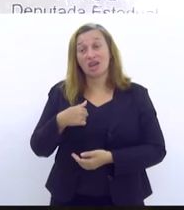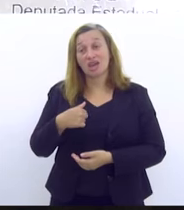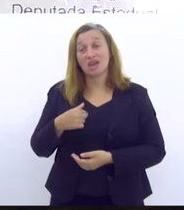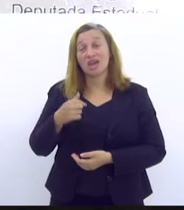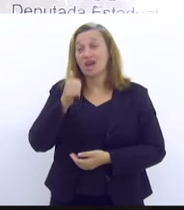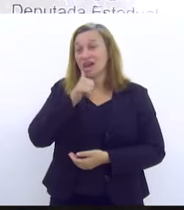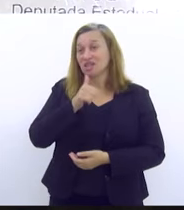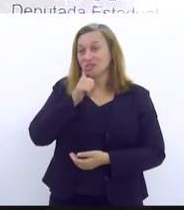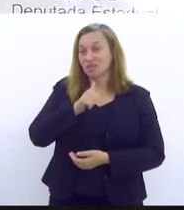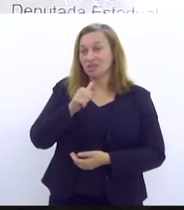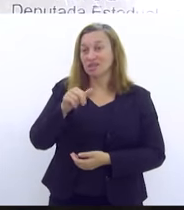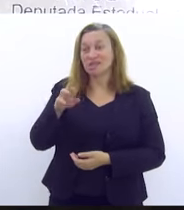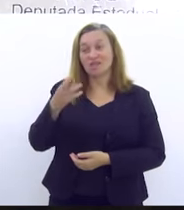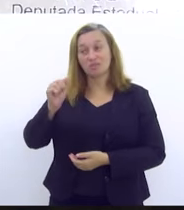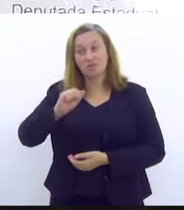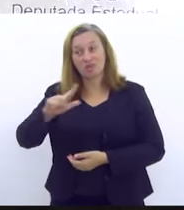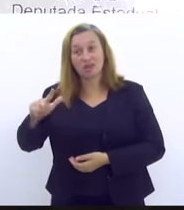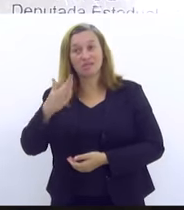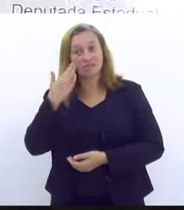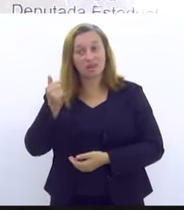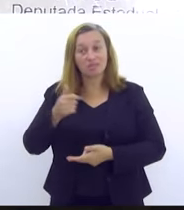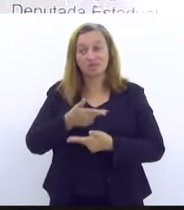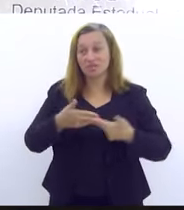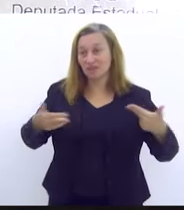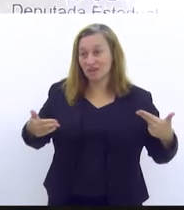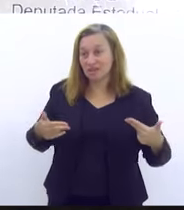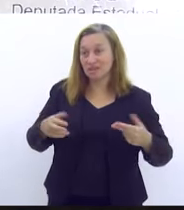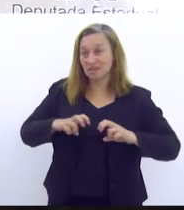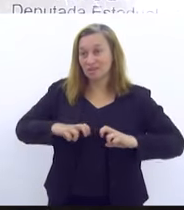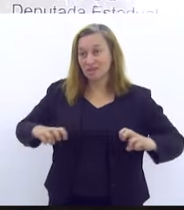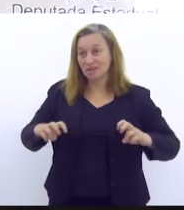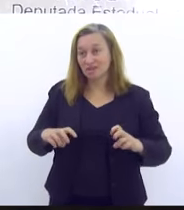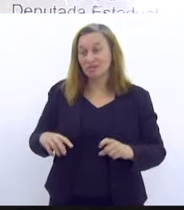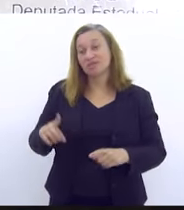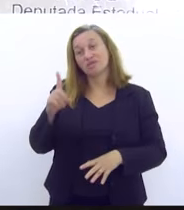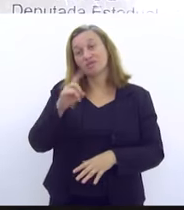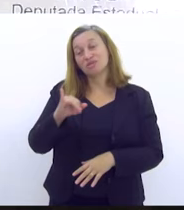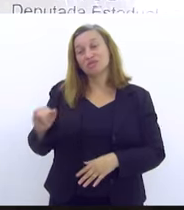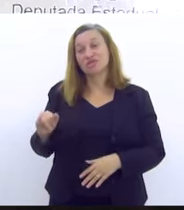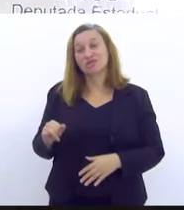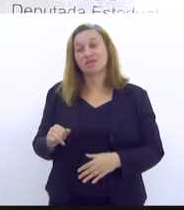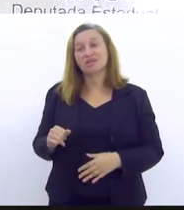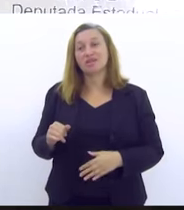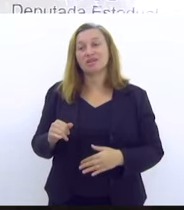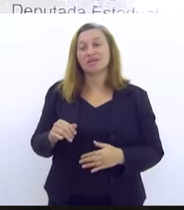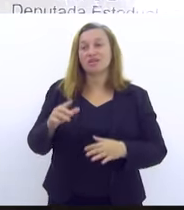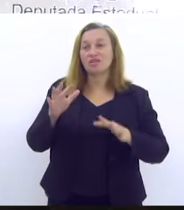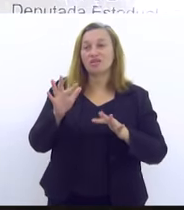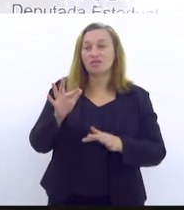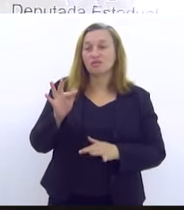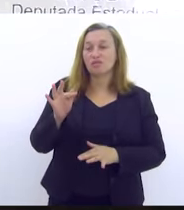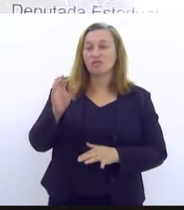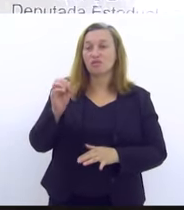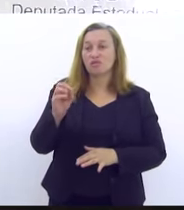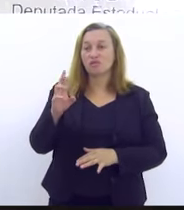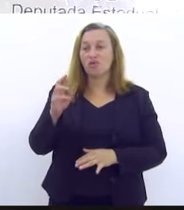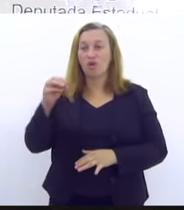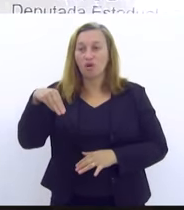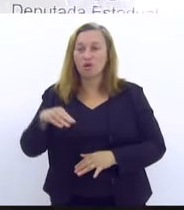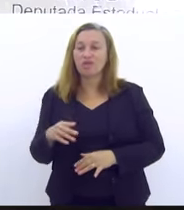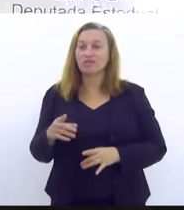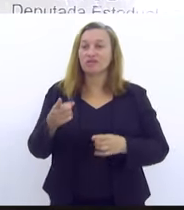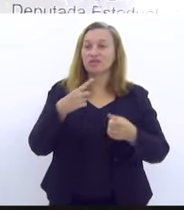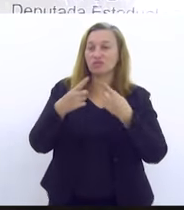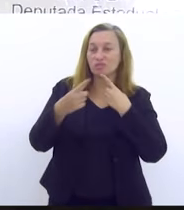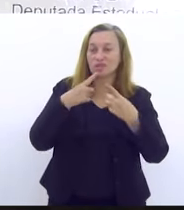meninas aqui do cerimonial sabem. Eu participo de diversas mesas durante o dia. É fórum, é debate, é CPI. Aí,